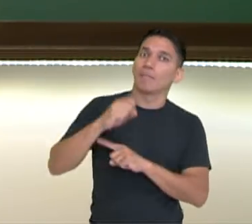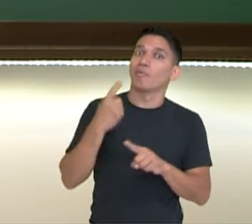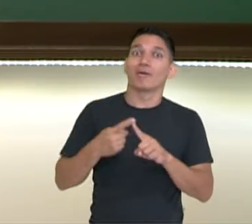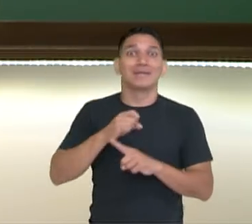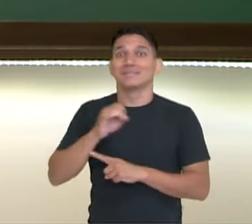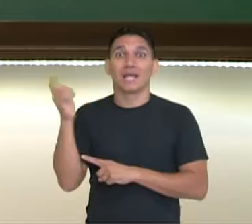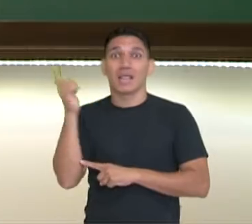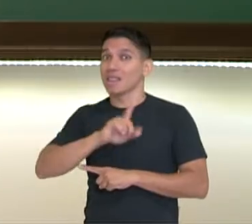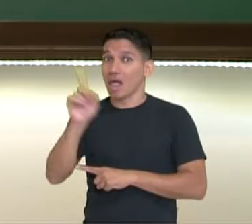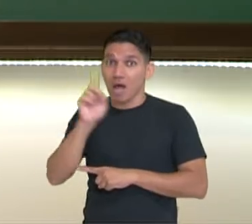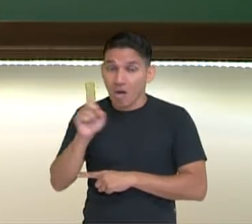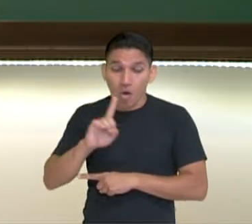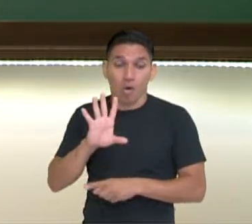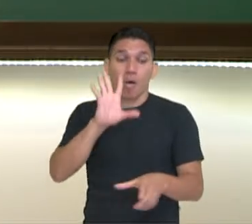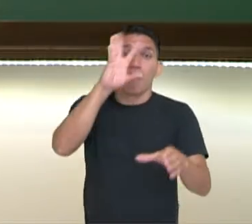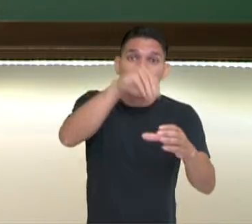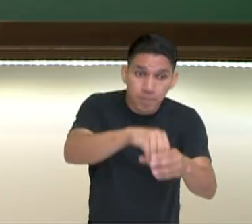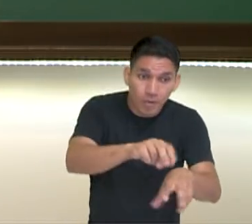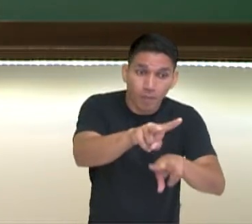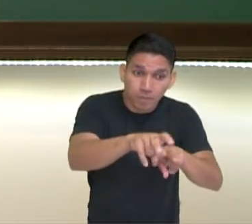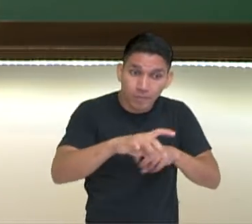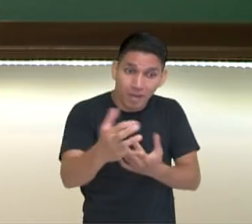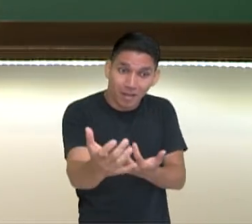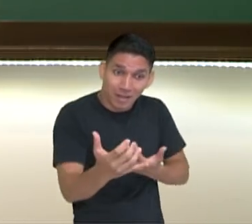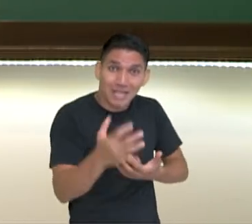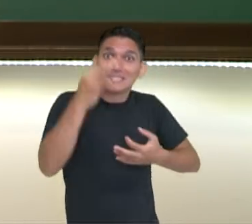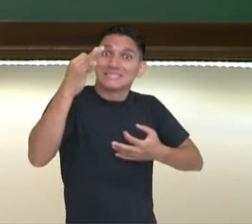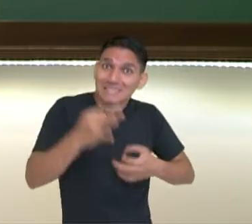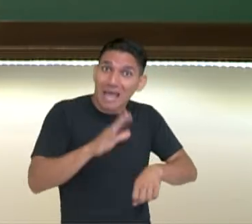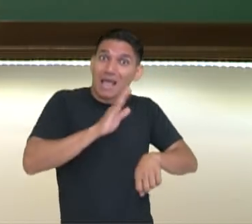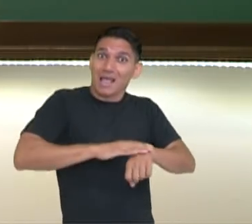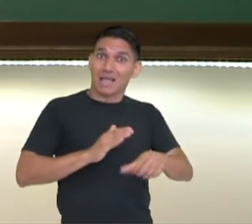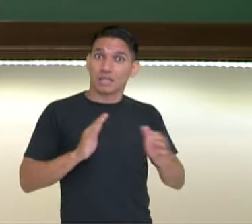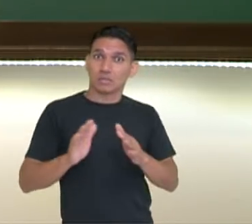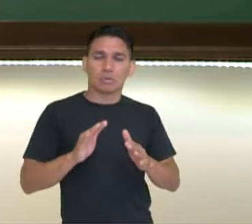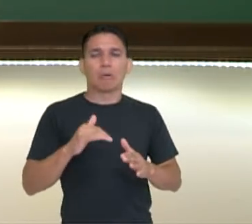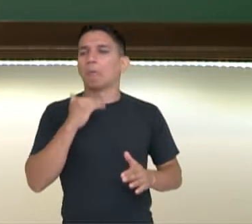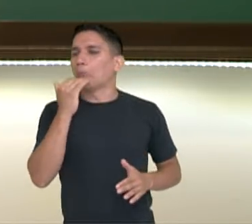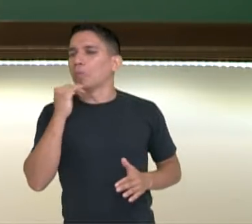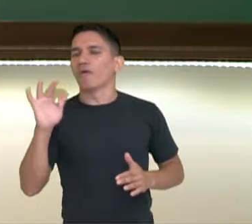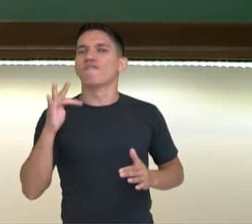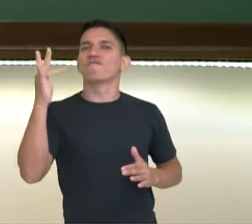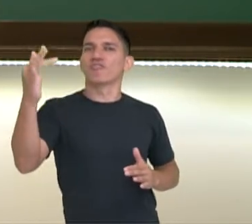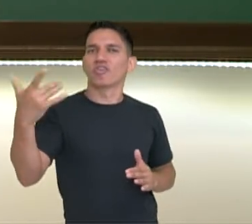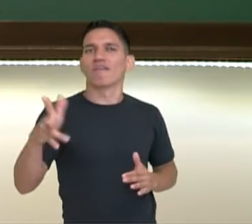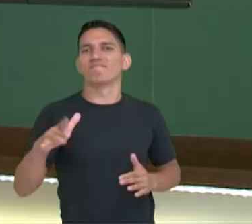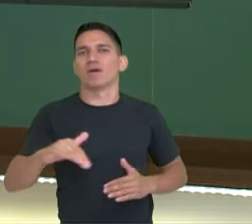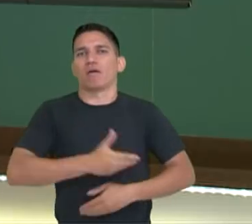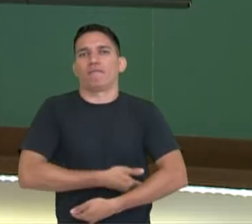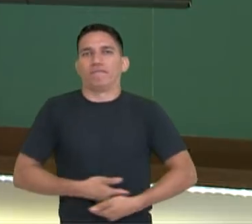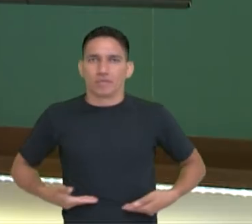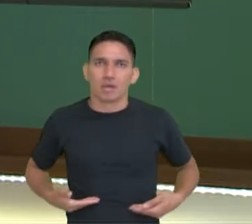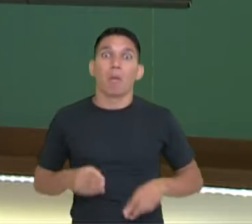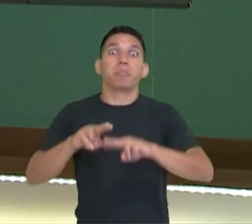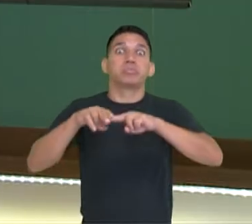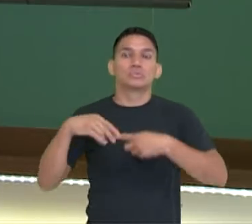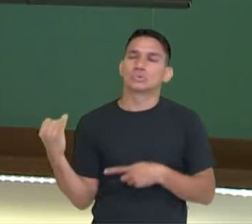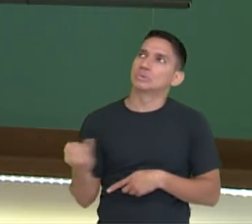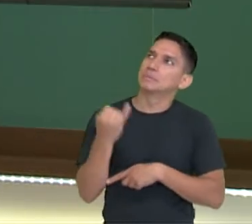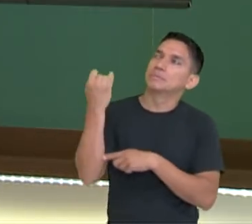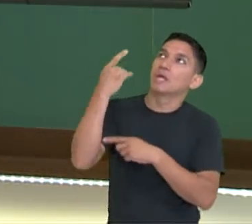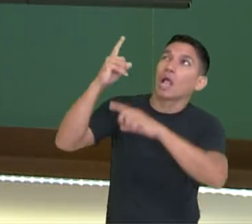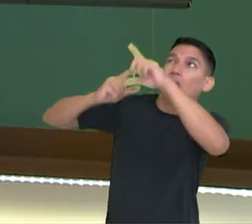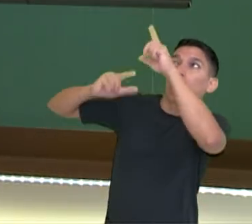plantasse a comida no período certo, você não ia colher no período certo. Então você teria fome na sociedade. Por isso a astronomia se tornou